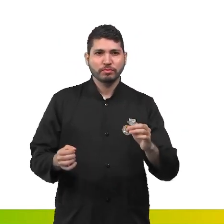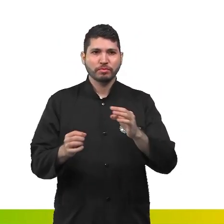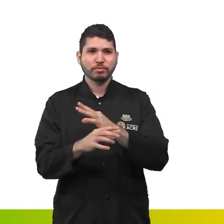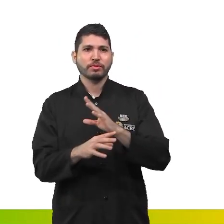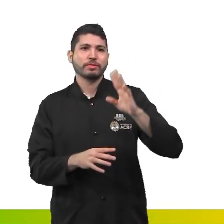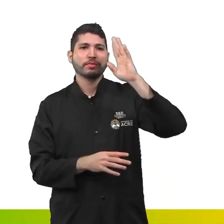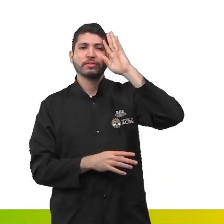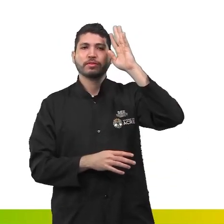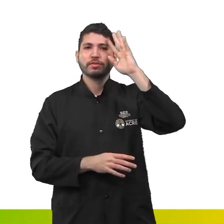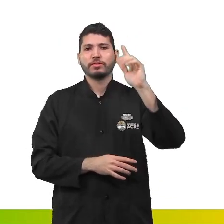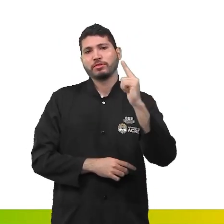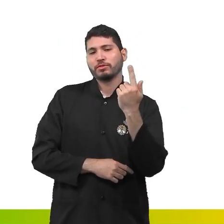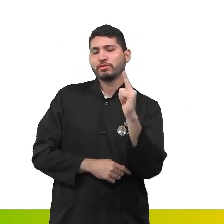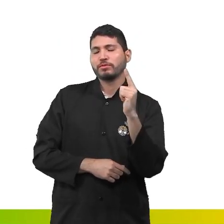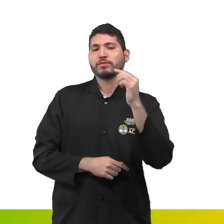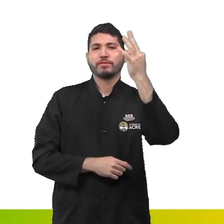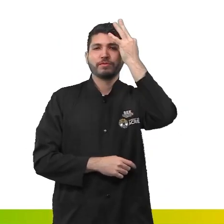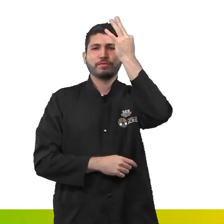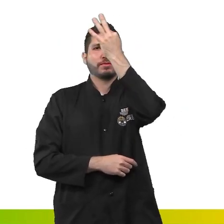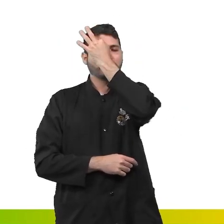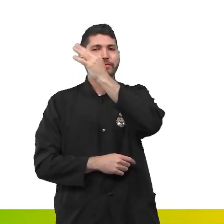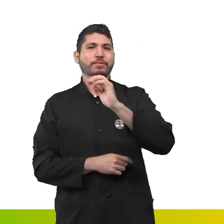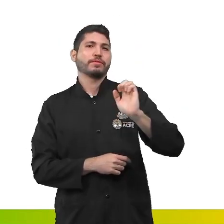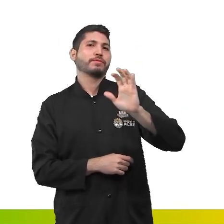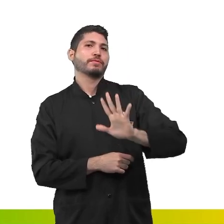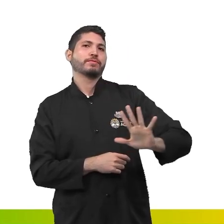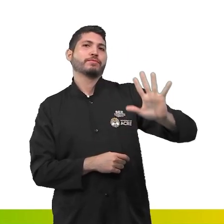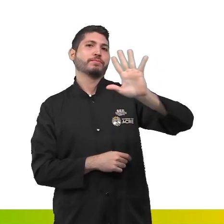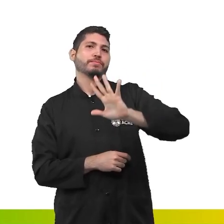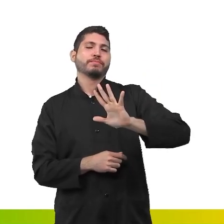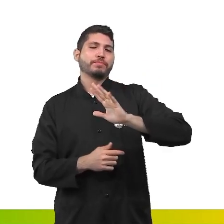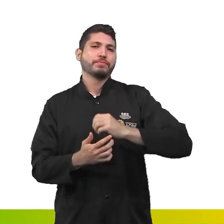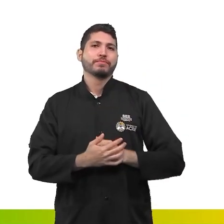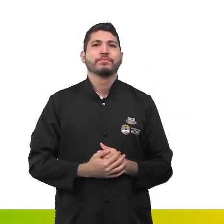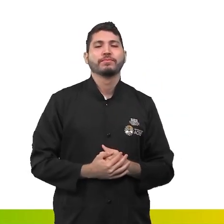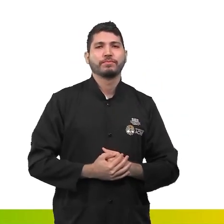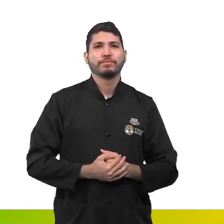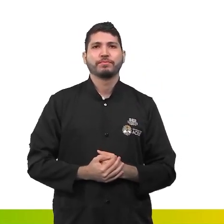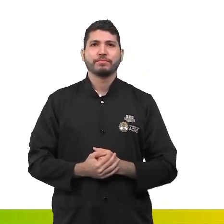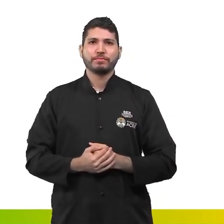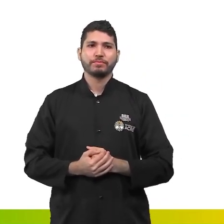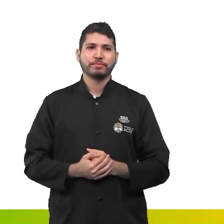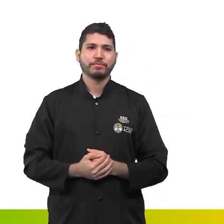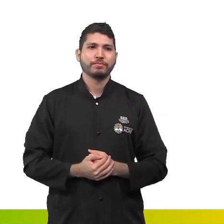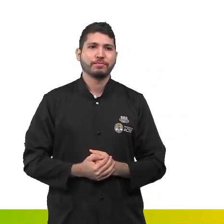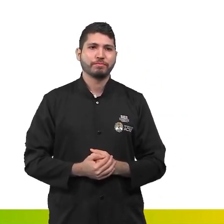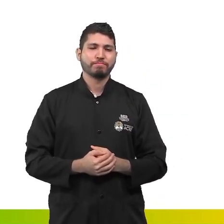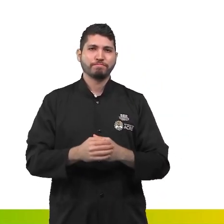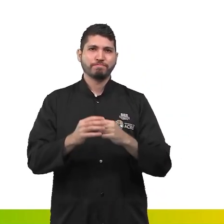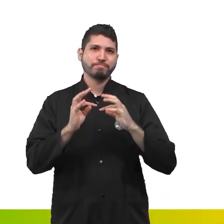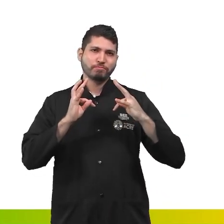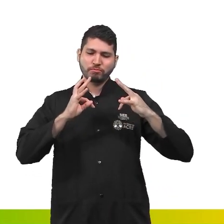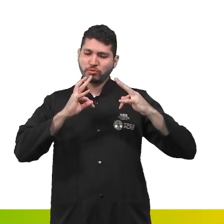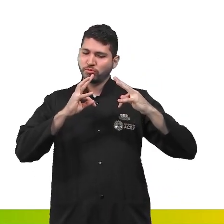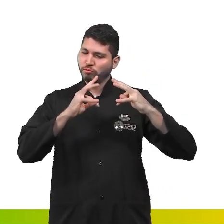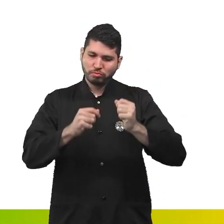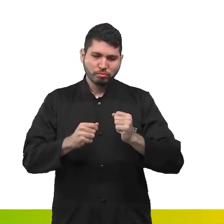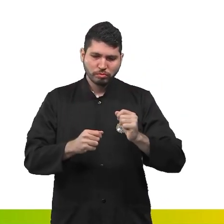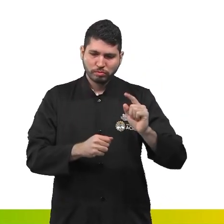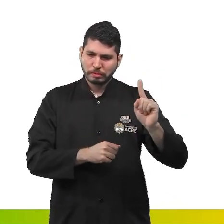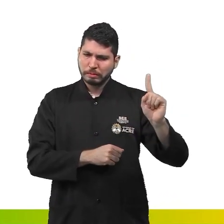e filosóficas vigentes na Europa. É claro que não resultou na totalidade da rejeição